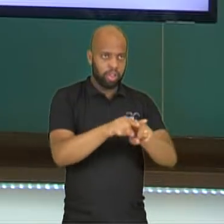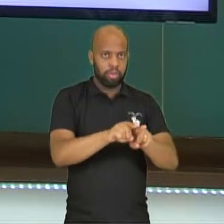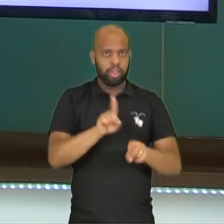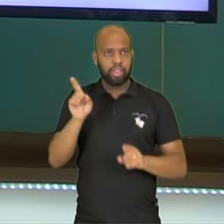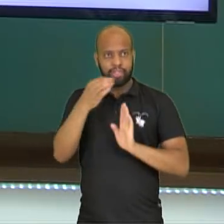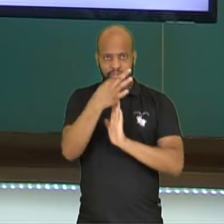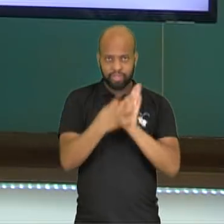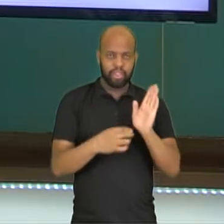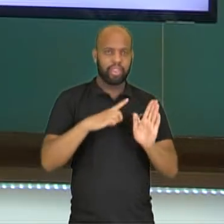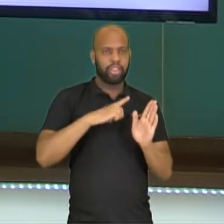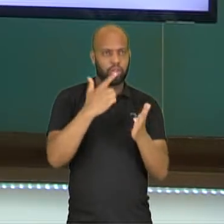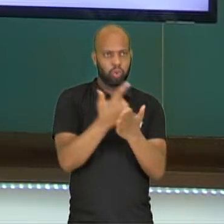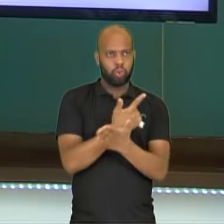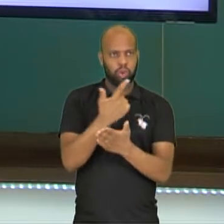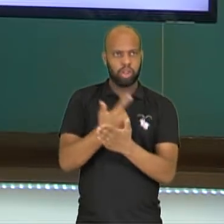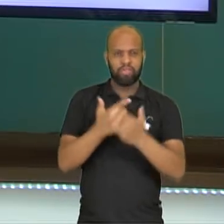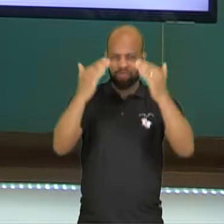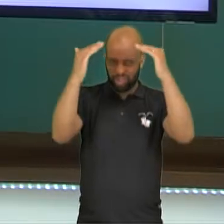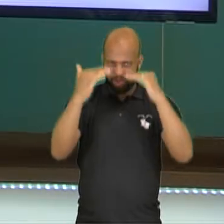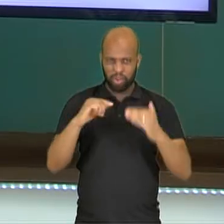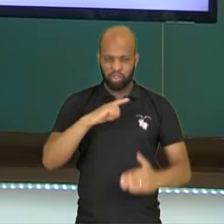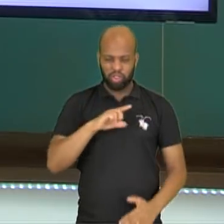no livro chamado Quanta Física.